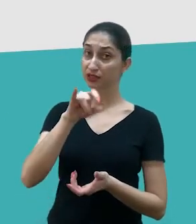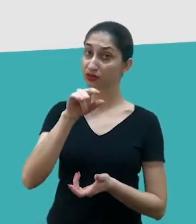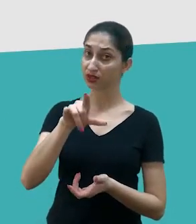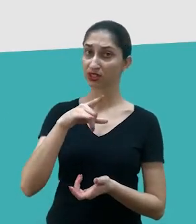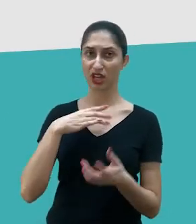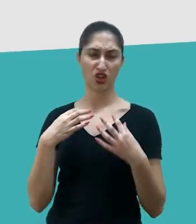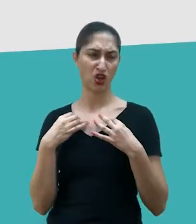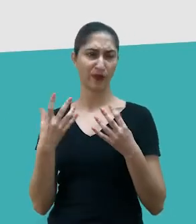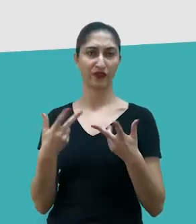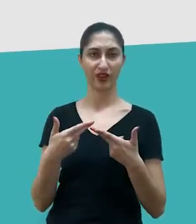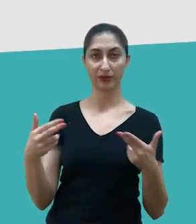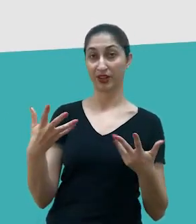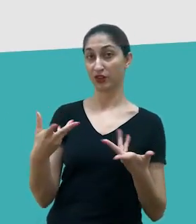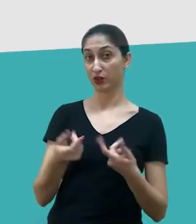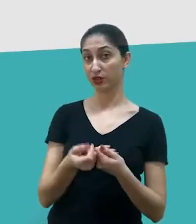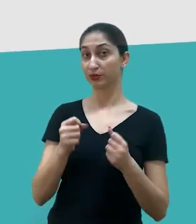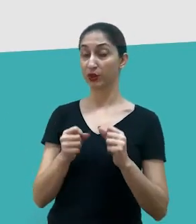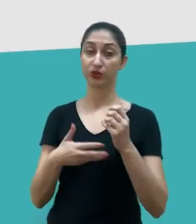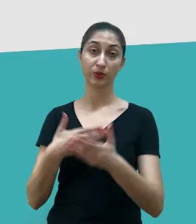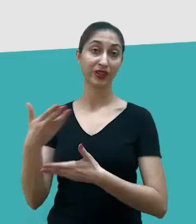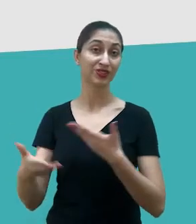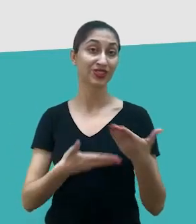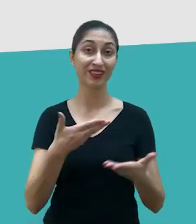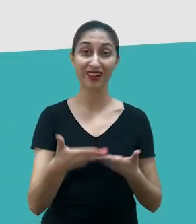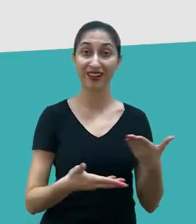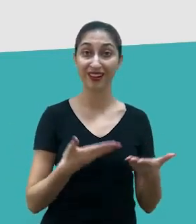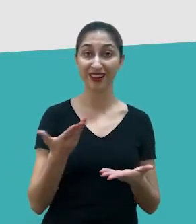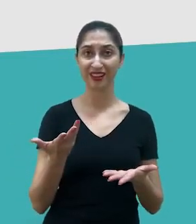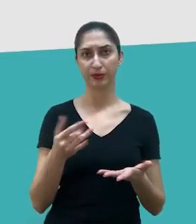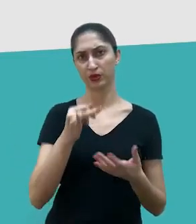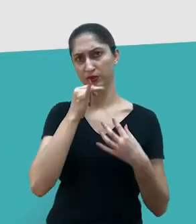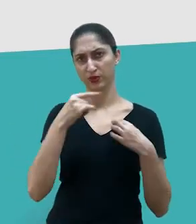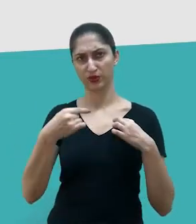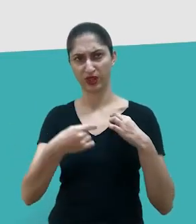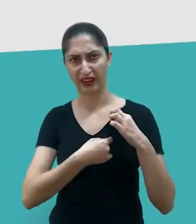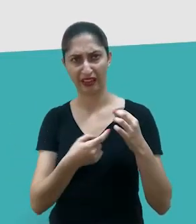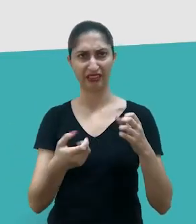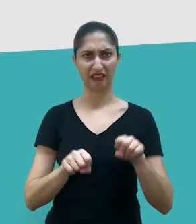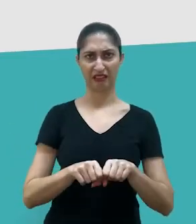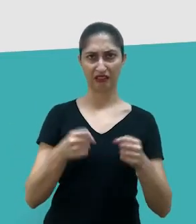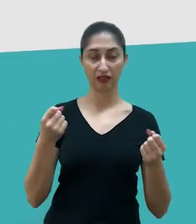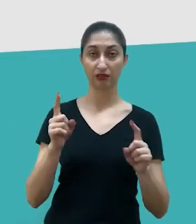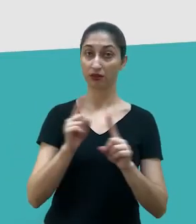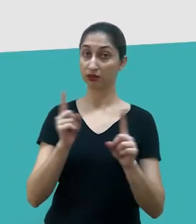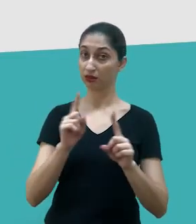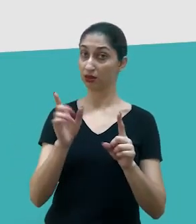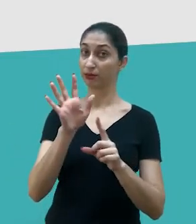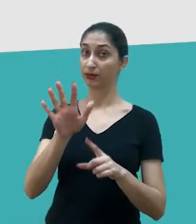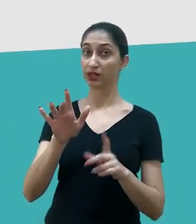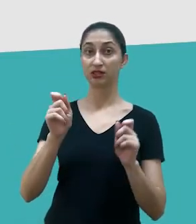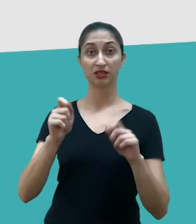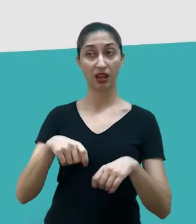roupas maravilhosas, que tal compartilhar essas roupas não furadas, não estragadas, mas na condição